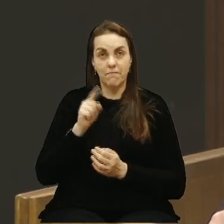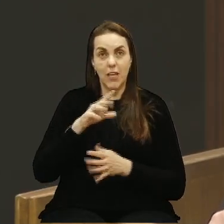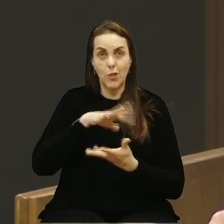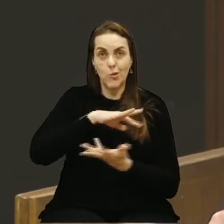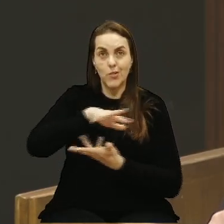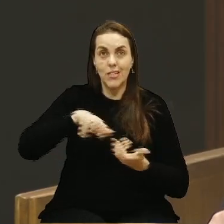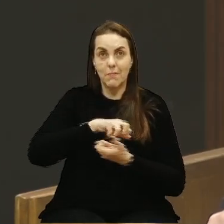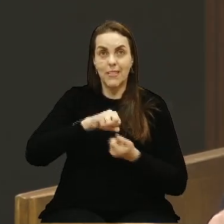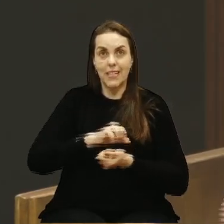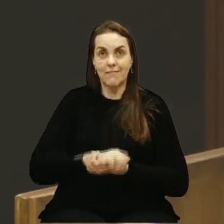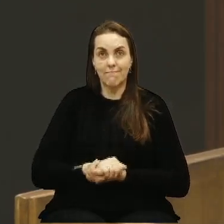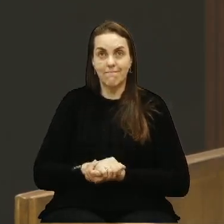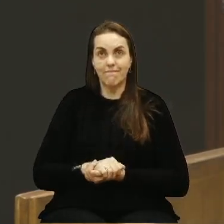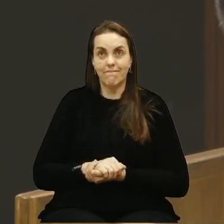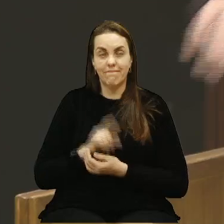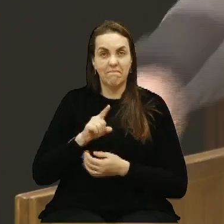Sustentabilidade,